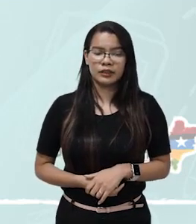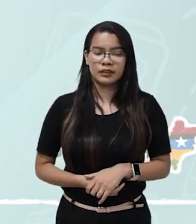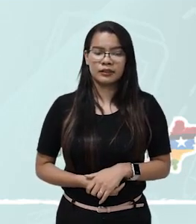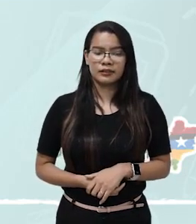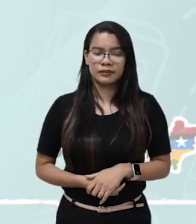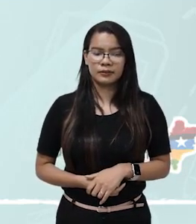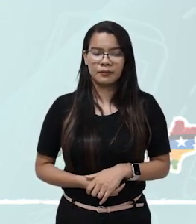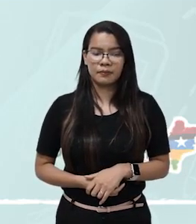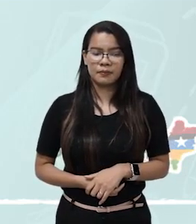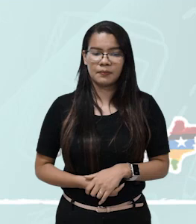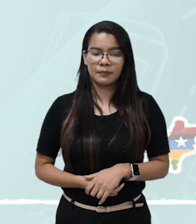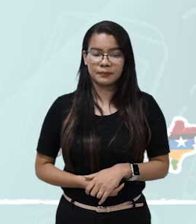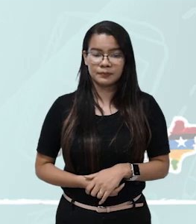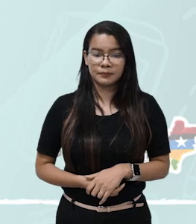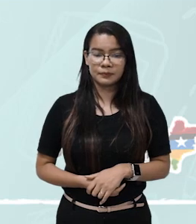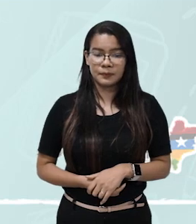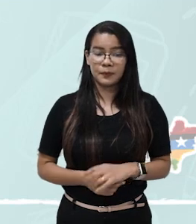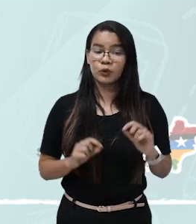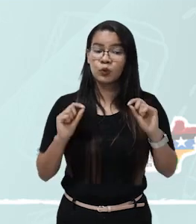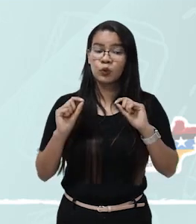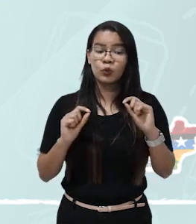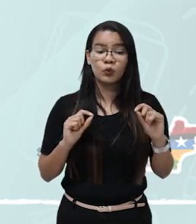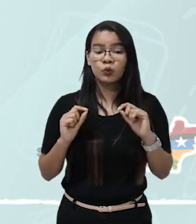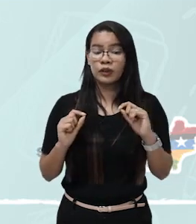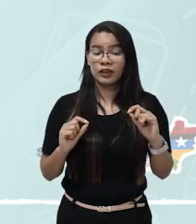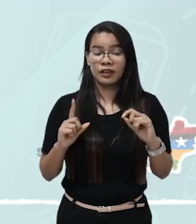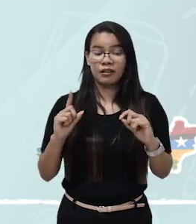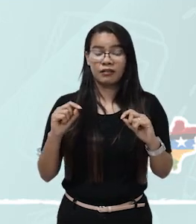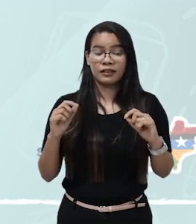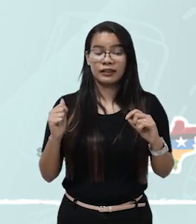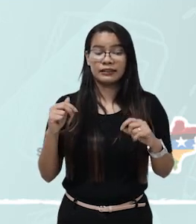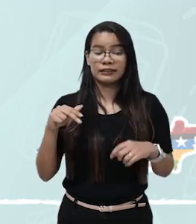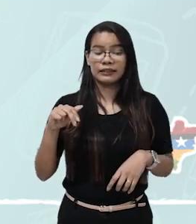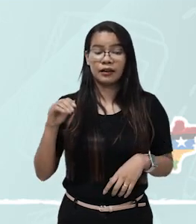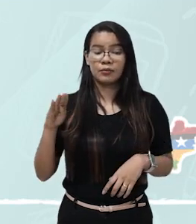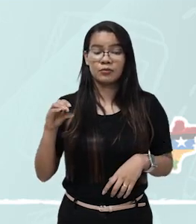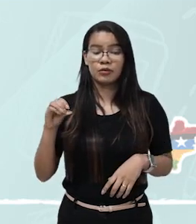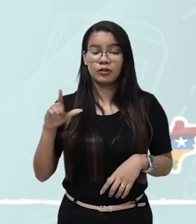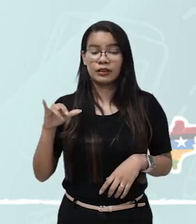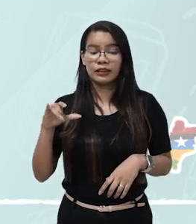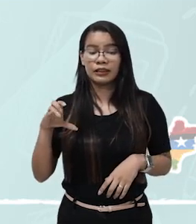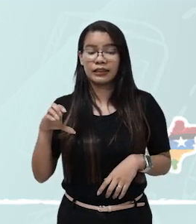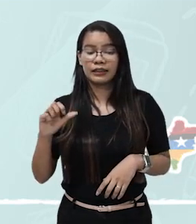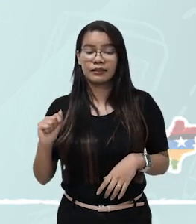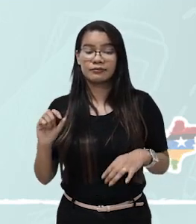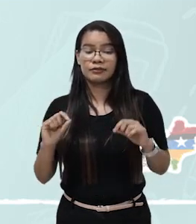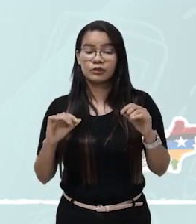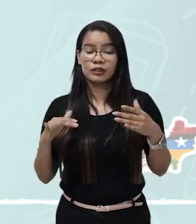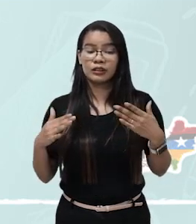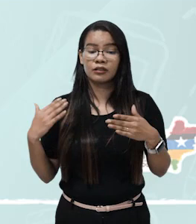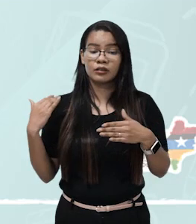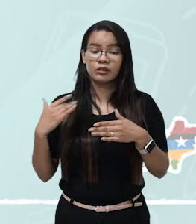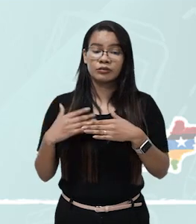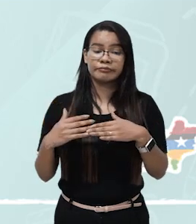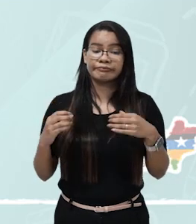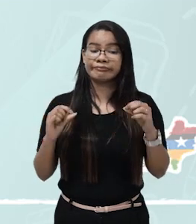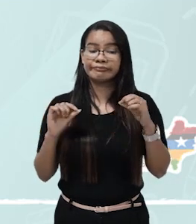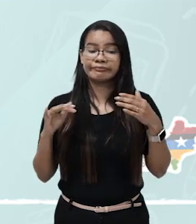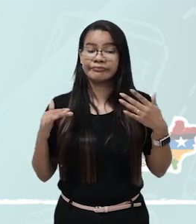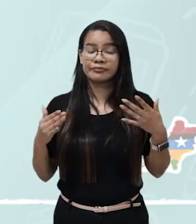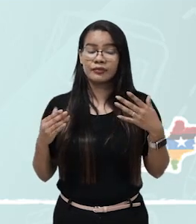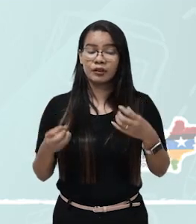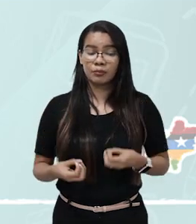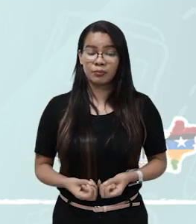dos esteroides anabolizantes. O que é essa ação anabólica? O que esse anabolizante vem de que essa ação anabólica?